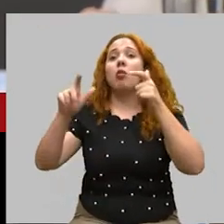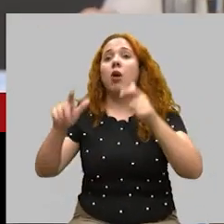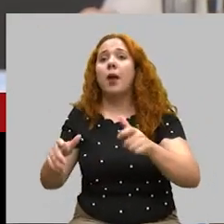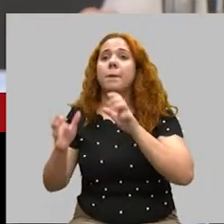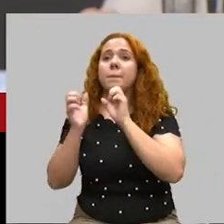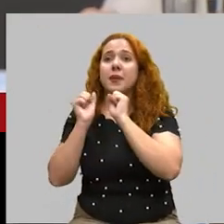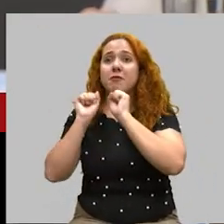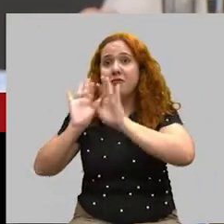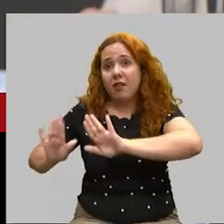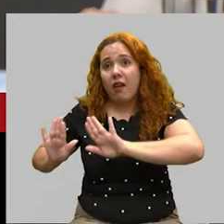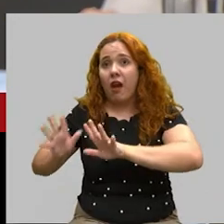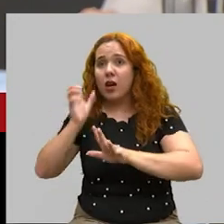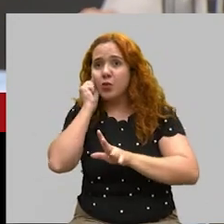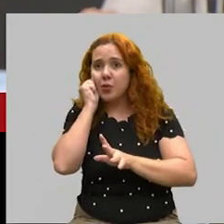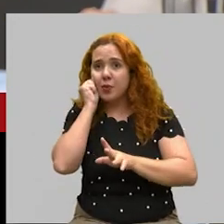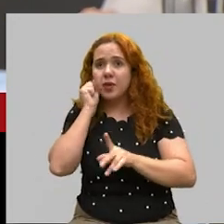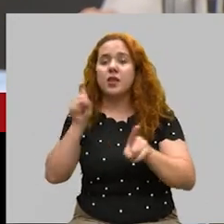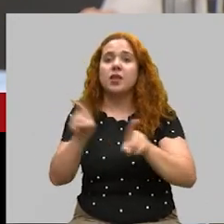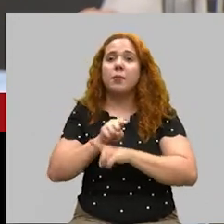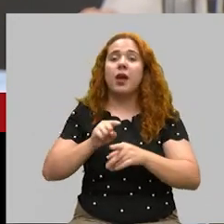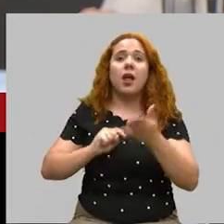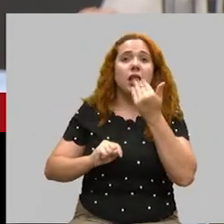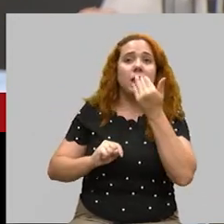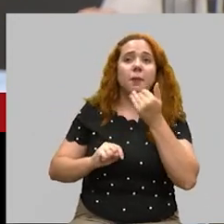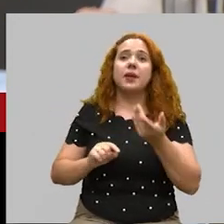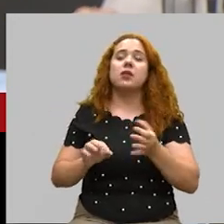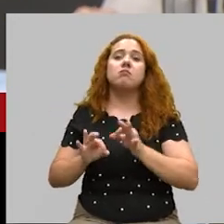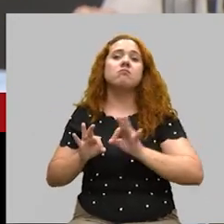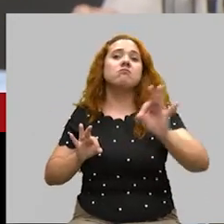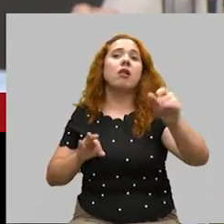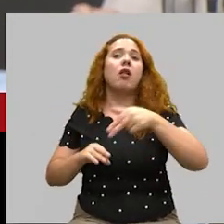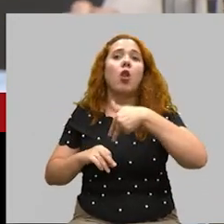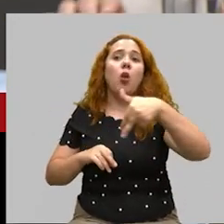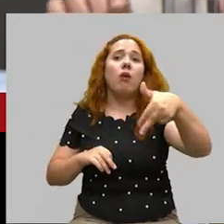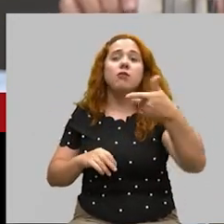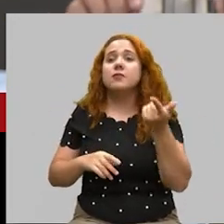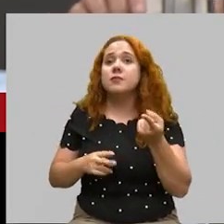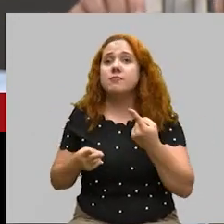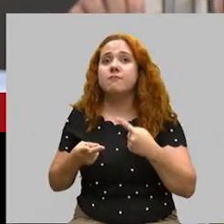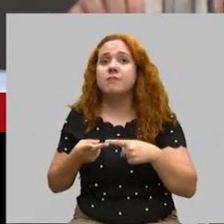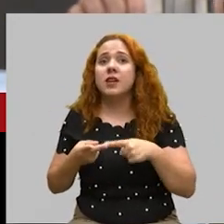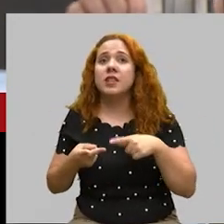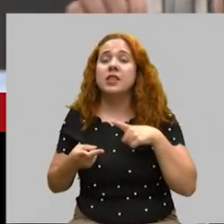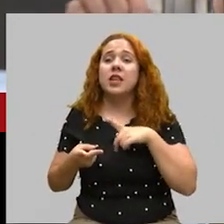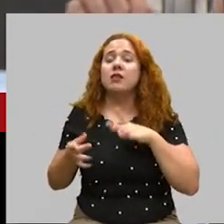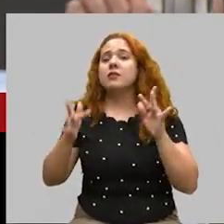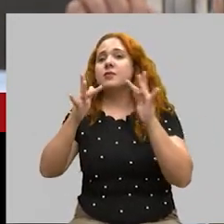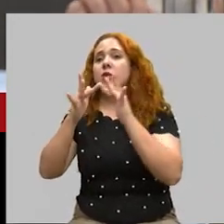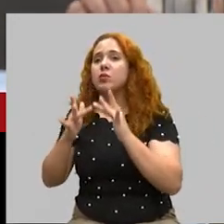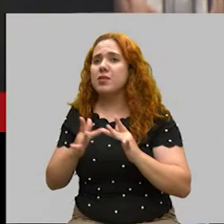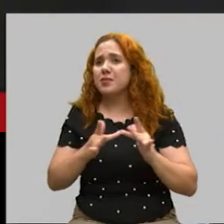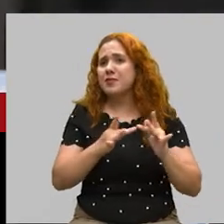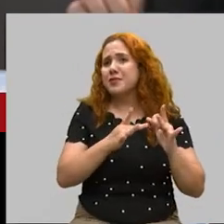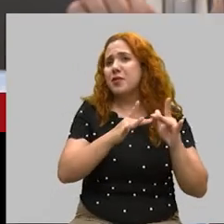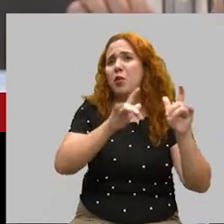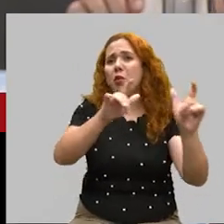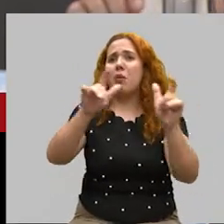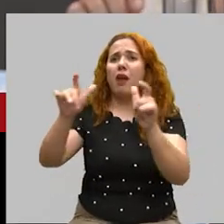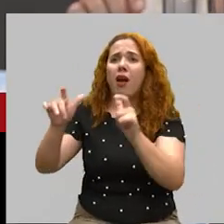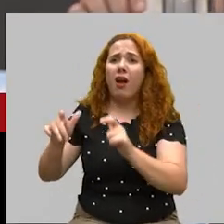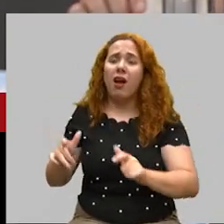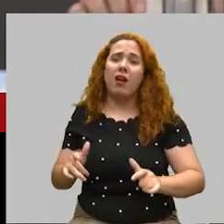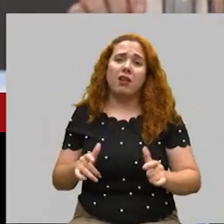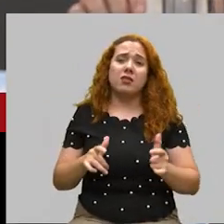os tempos universidades também condições de deslocar de conhecer e ter vivências diferentes nos territórios com os diferentes